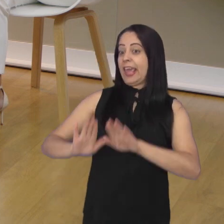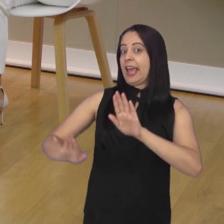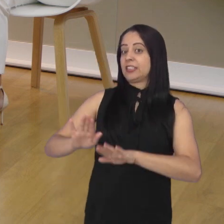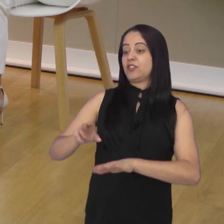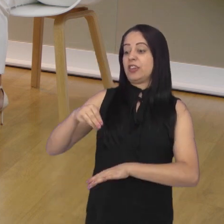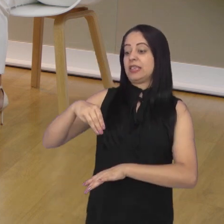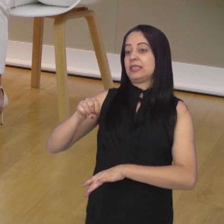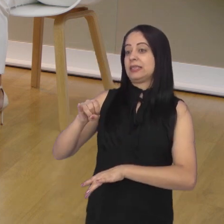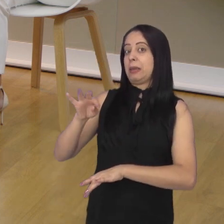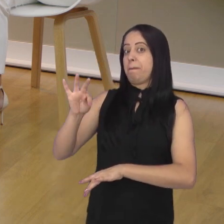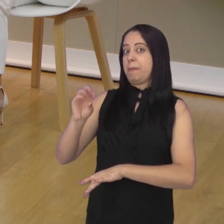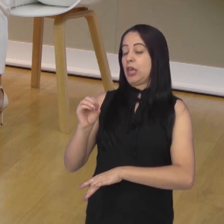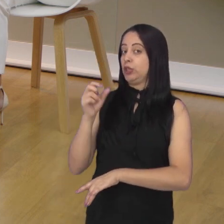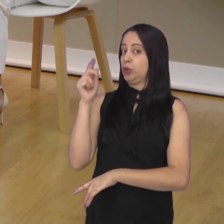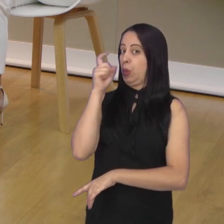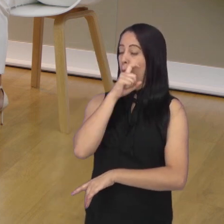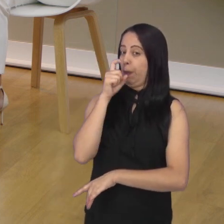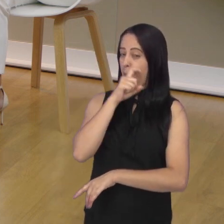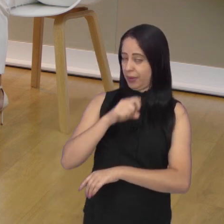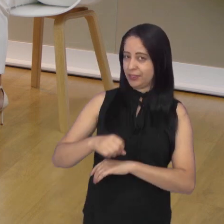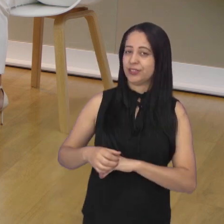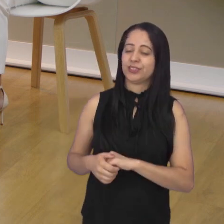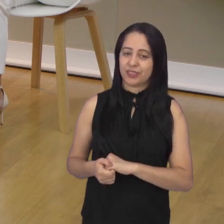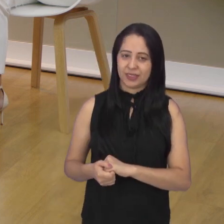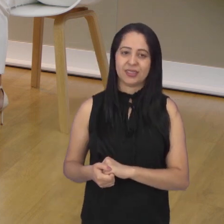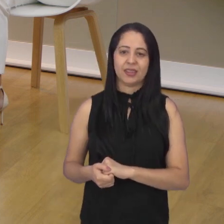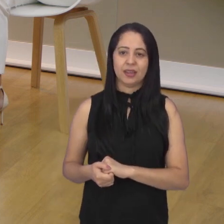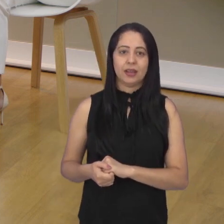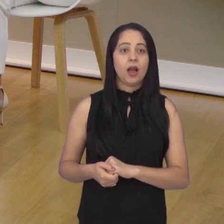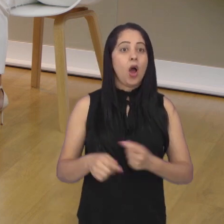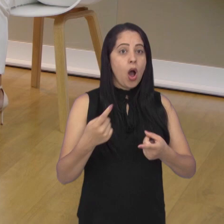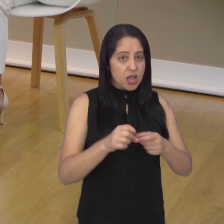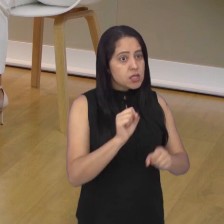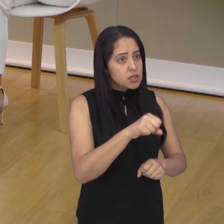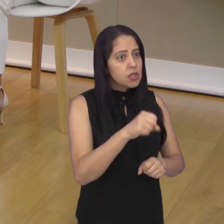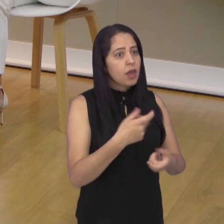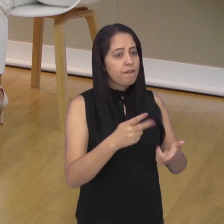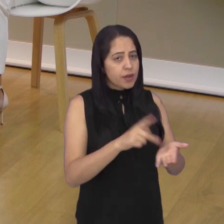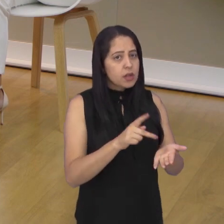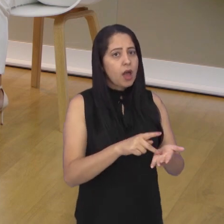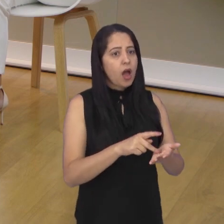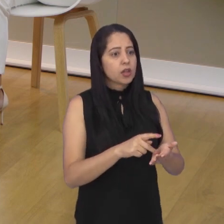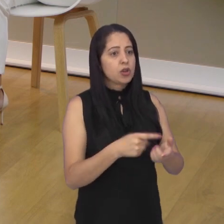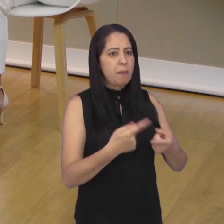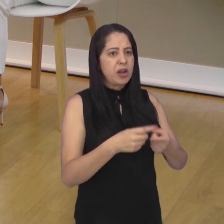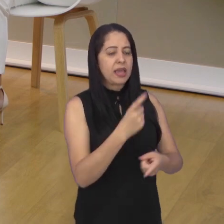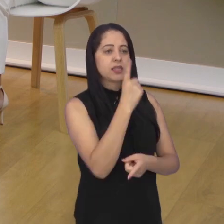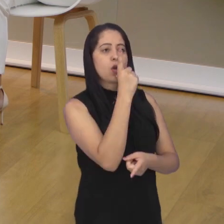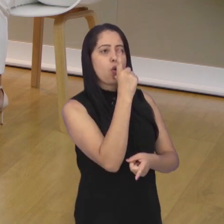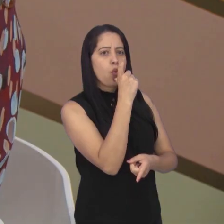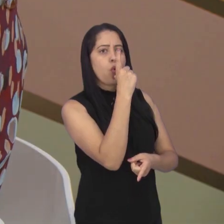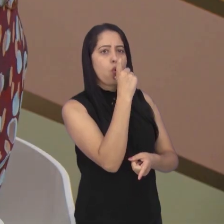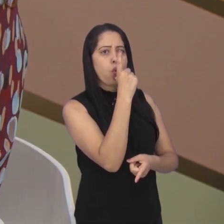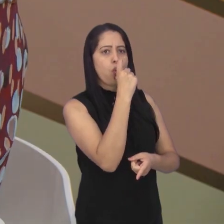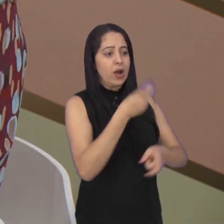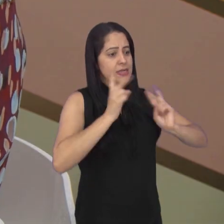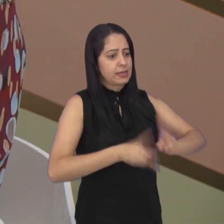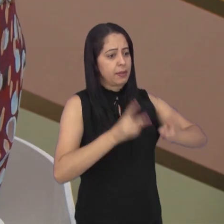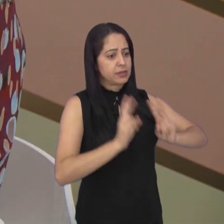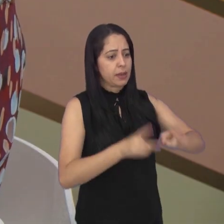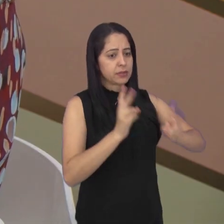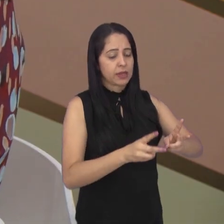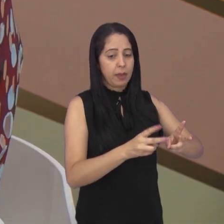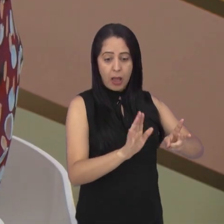As mães ainda tem muitas mães, ou os Até pacientes... tem que tomar cuidado, porque em excesso pode mesmo levar o paciente a óbito? Dependendo qual é a medicação, a gente tem que tomar